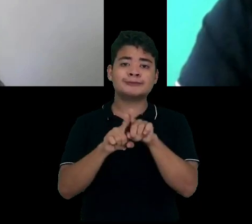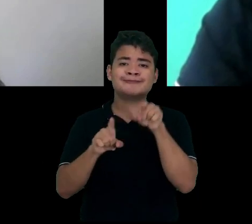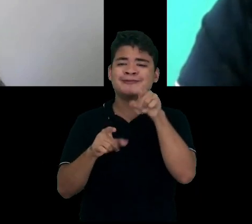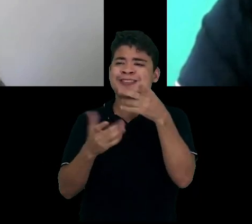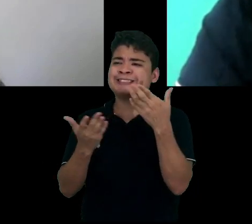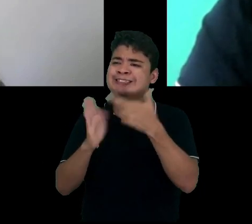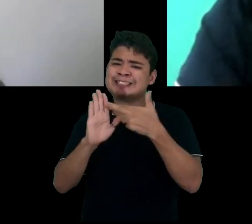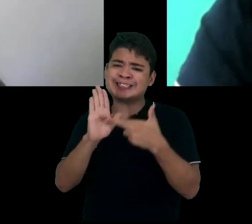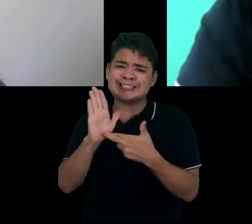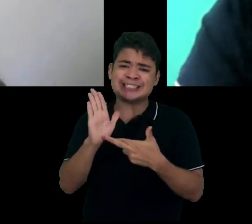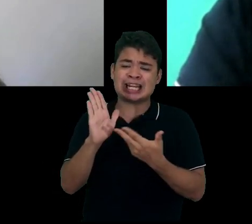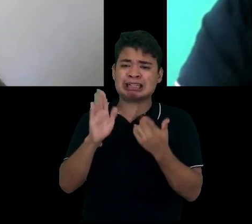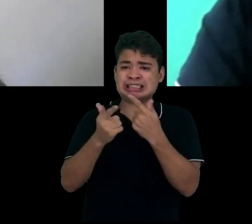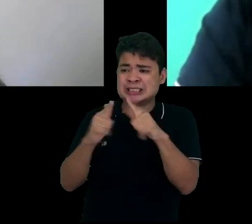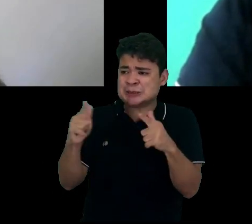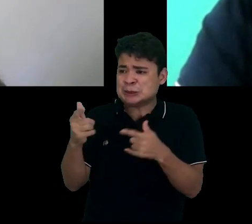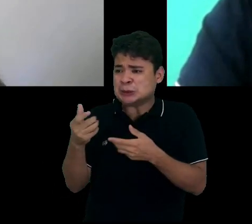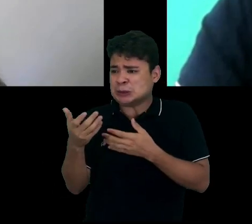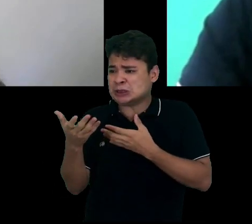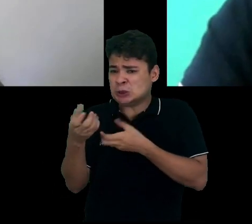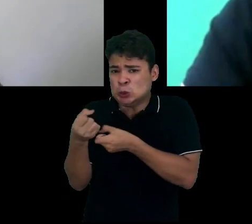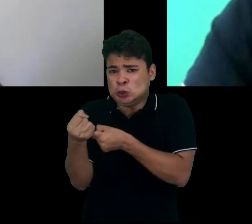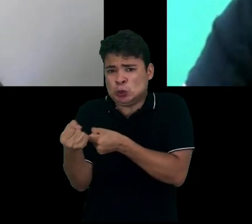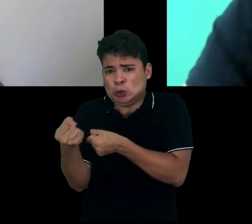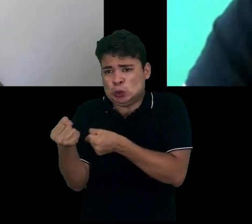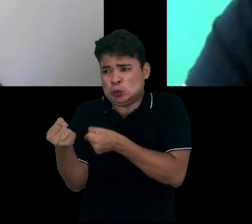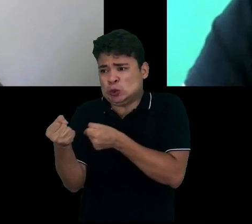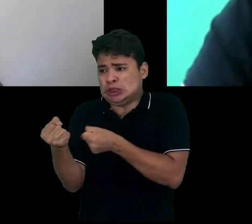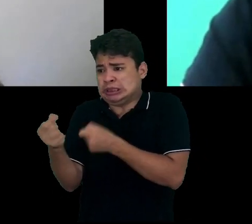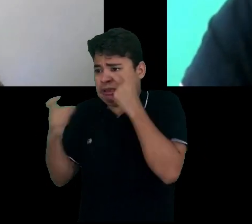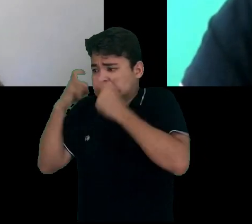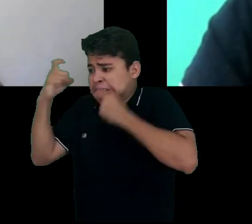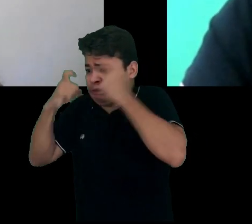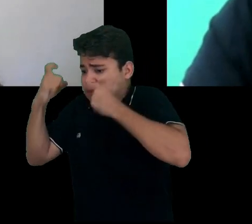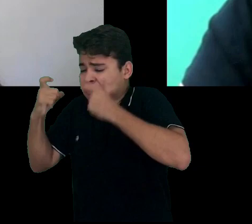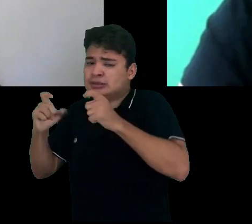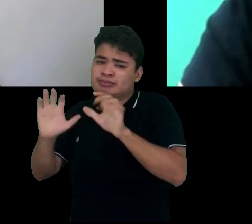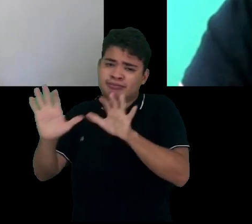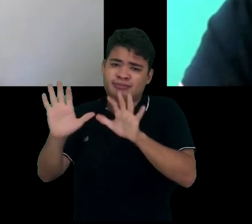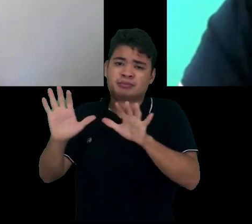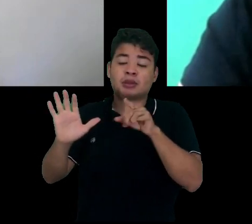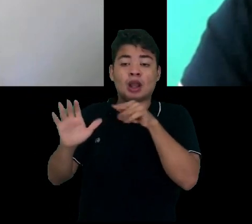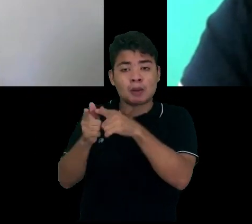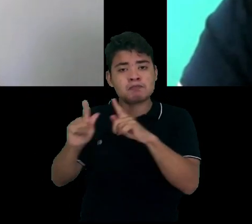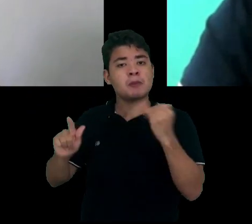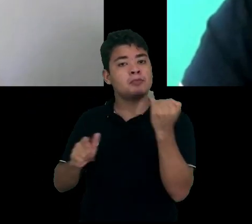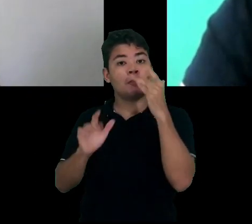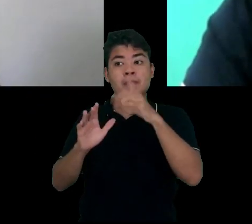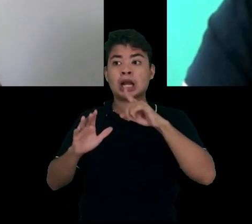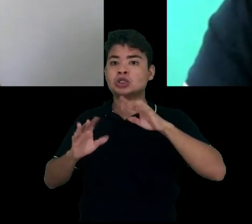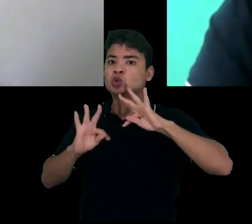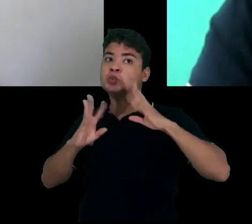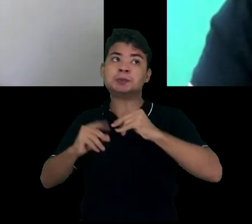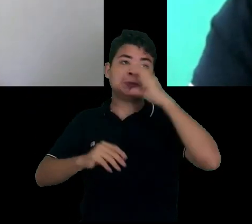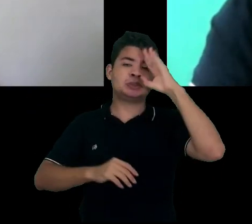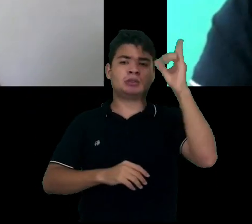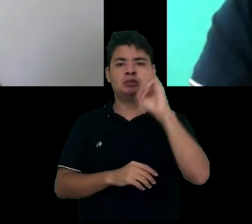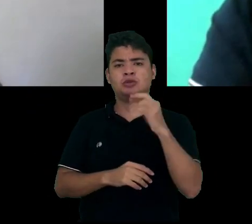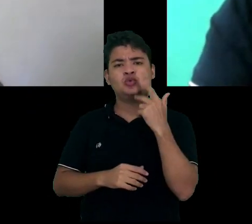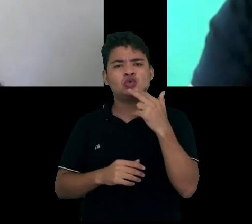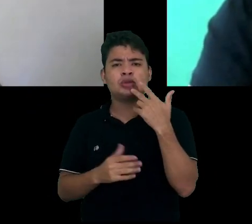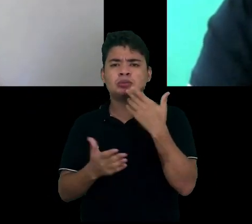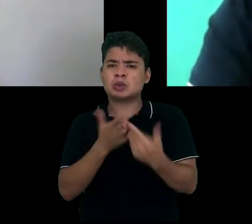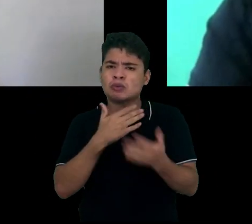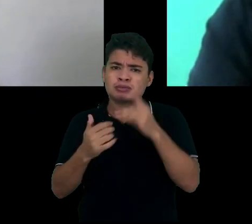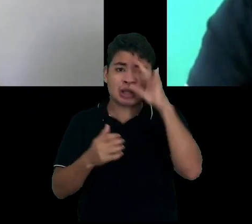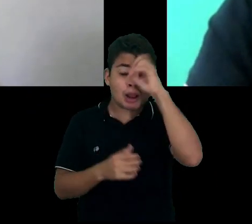Não se prenda muito à gramática. A gramática ela é importante, mas ela não é tudo. Em qualquer idioma que você for